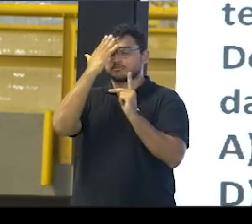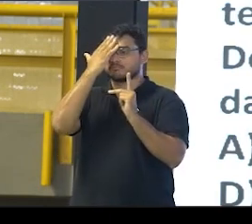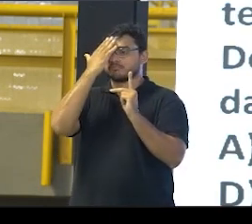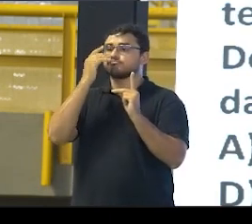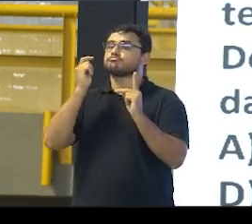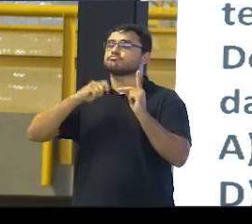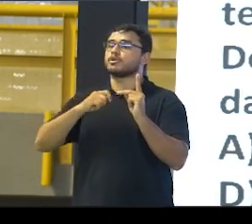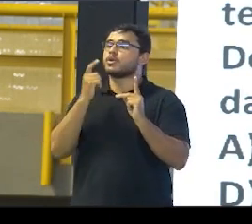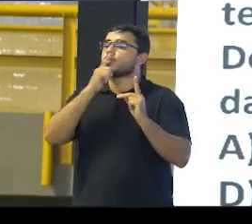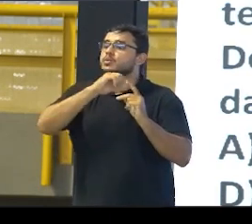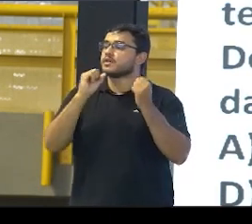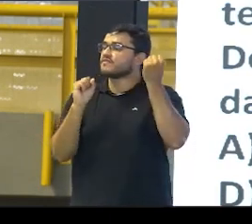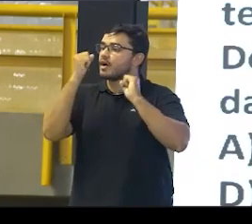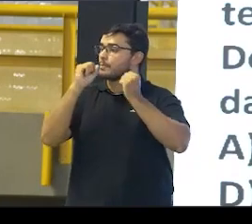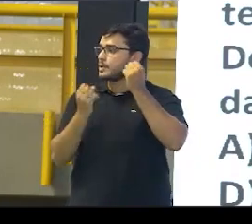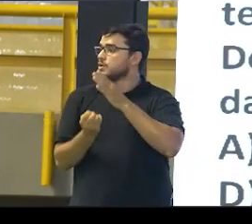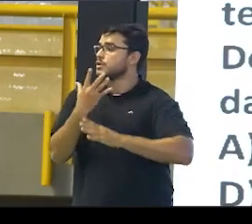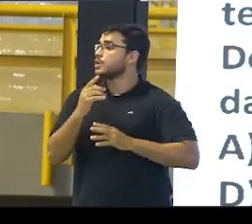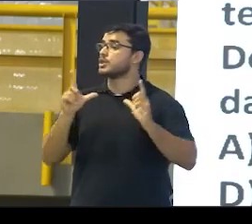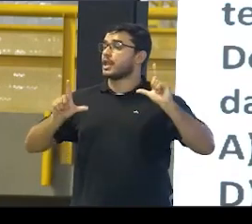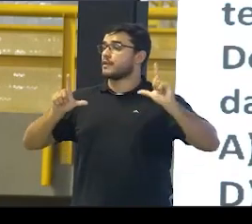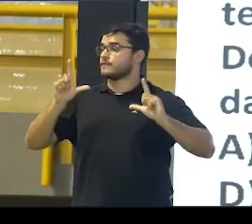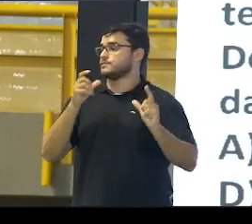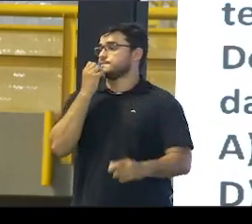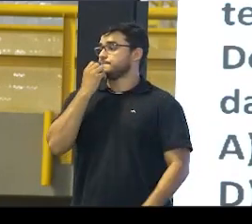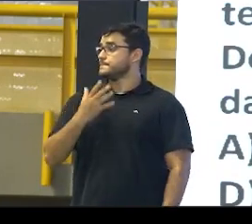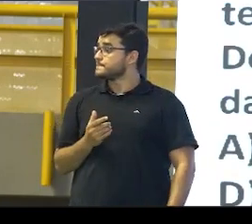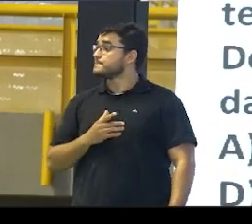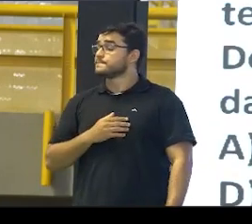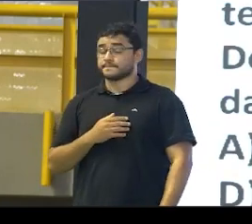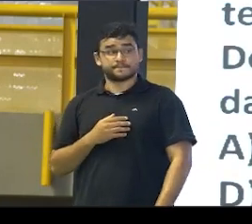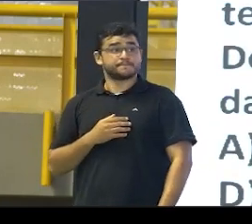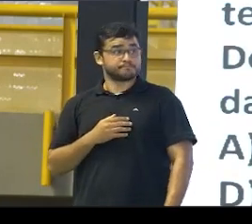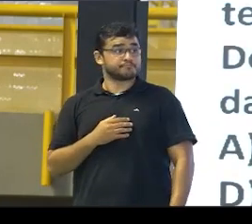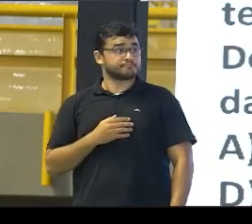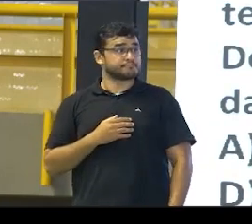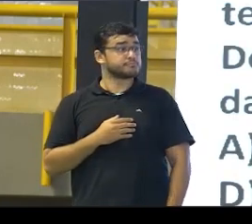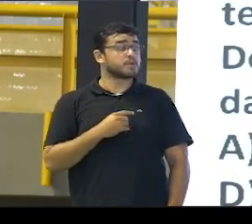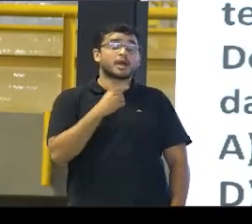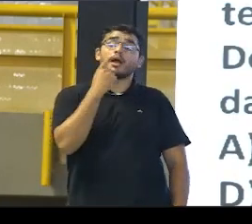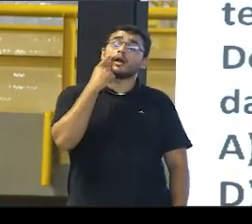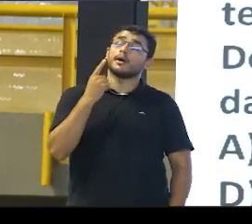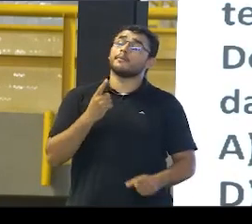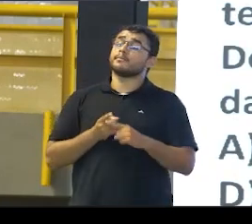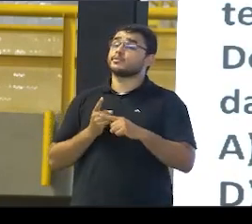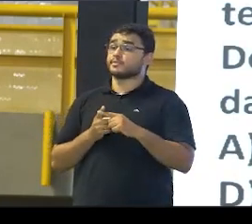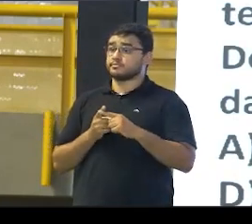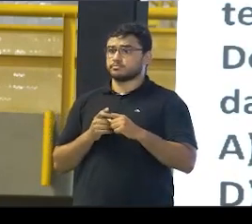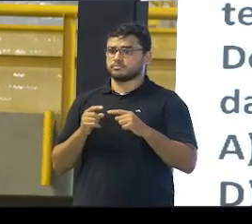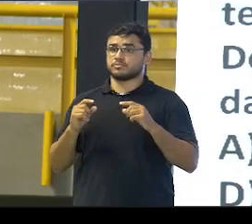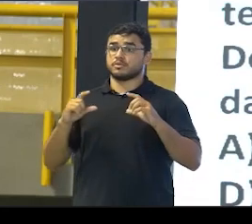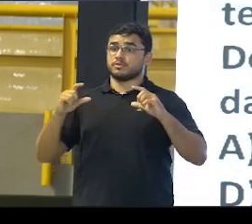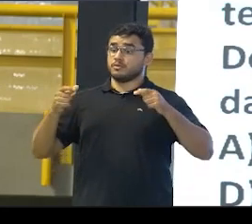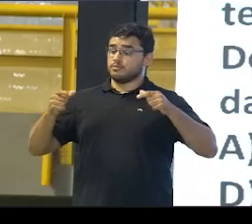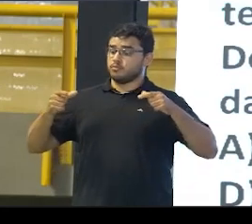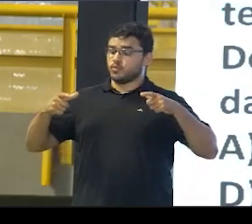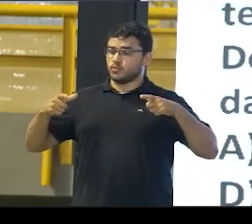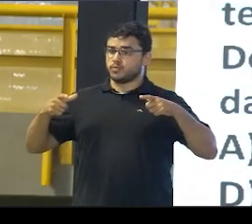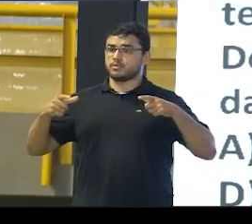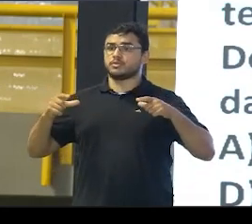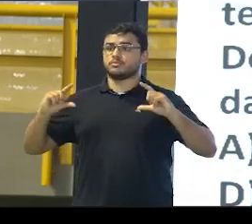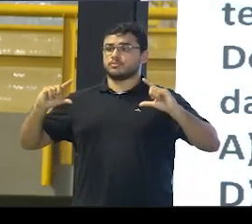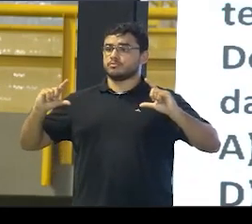3x4, justamente para poder a hipotenusa ser proporcional a 5 e ficar fácil de fabricar. Então